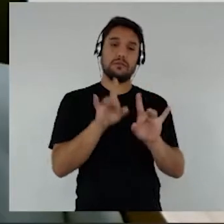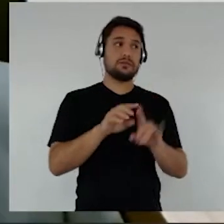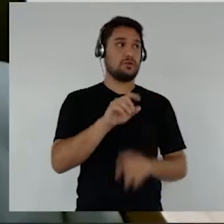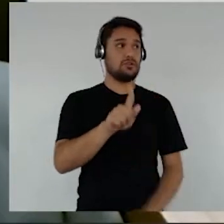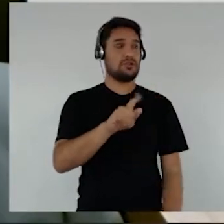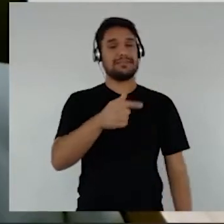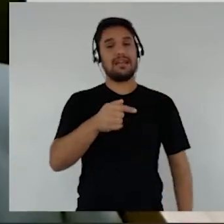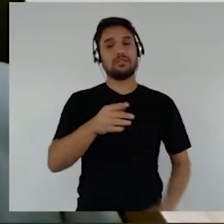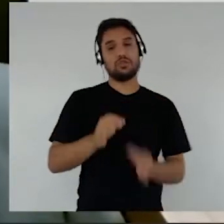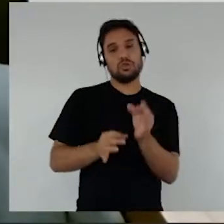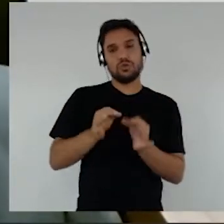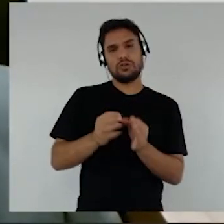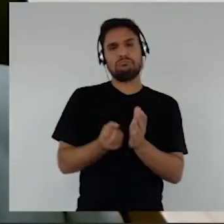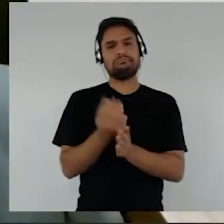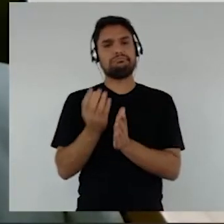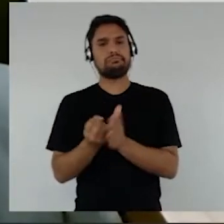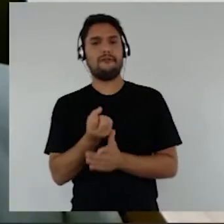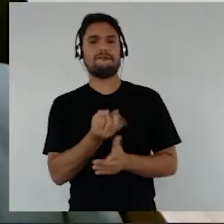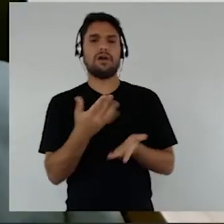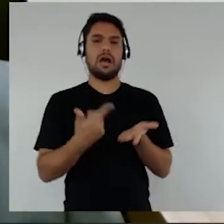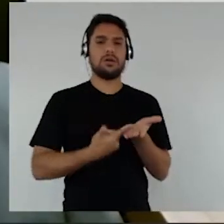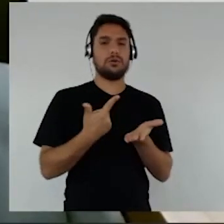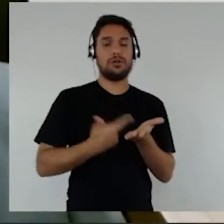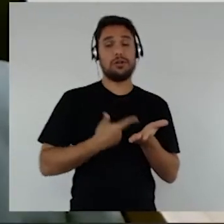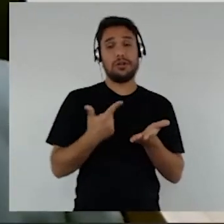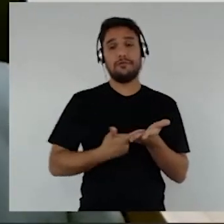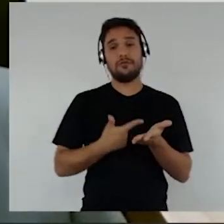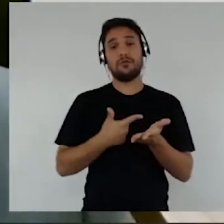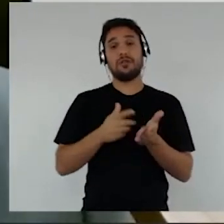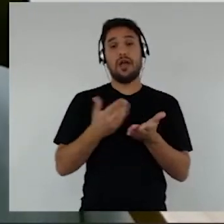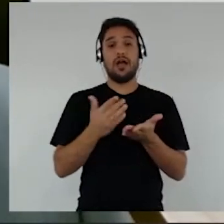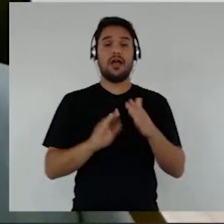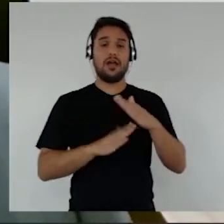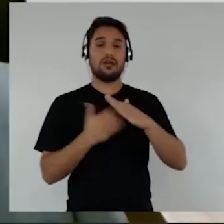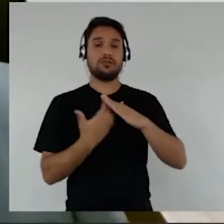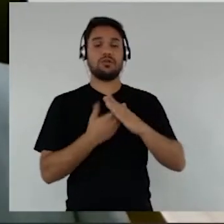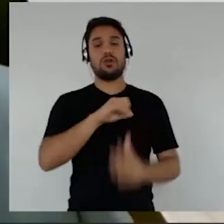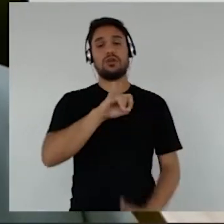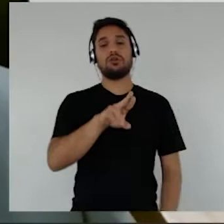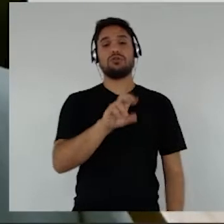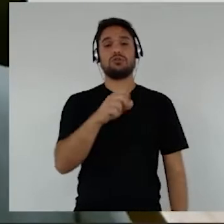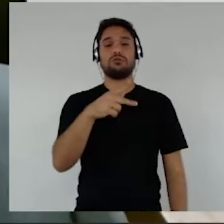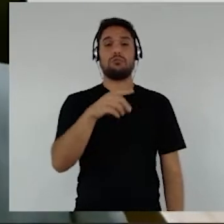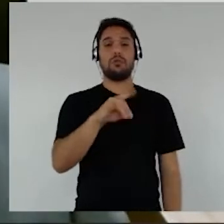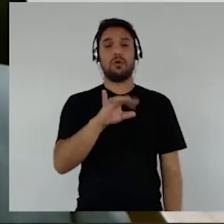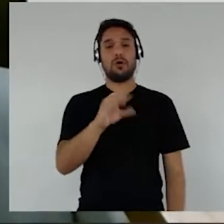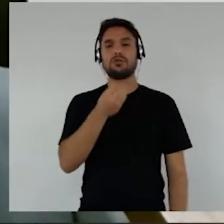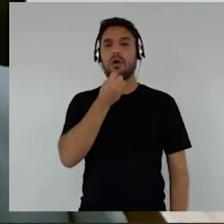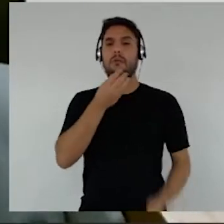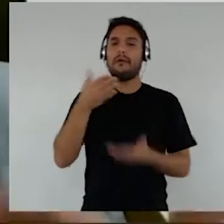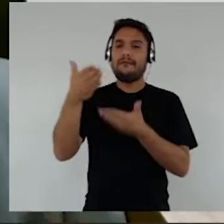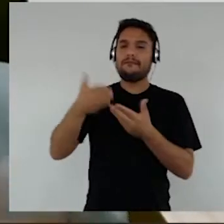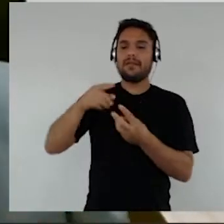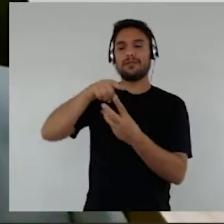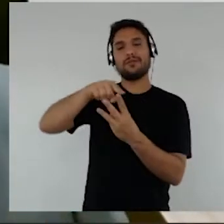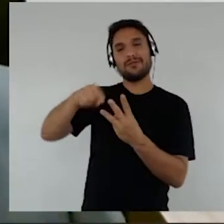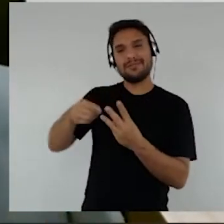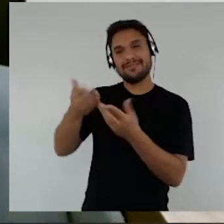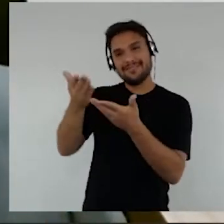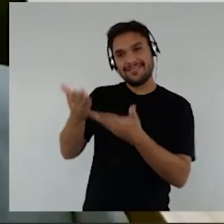Jurídico, autor de diversas obras da editora Jus Pódio. Sejam todos muito bem-vindos, é uma grande honra para mim